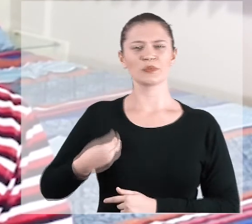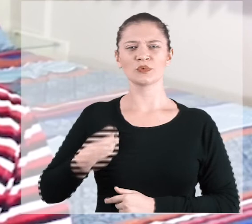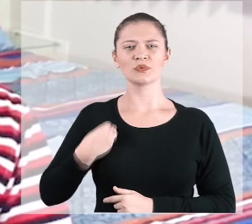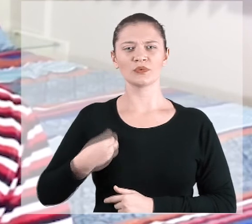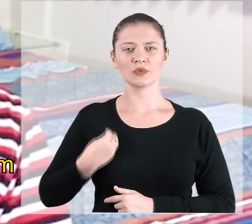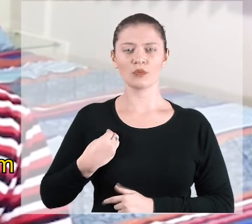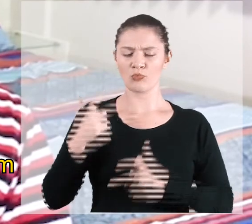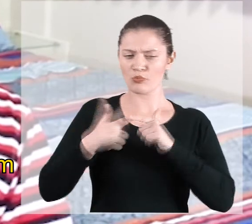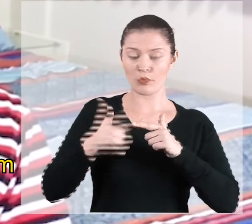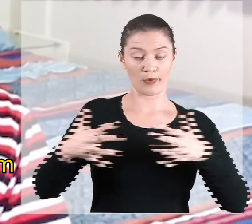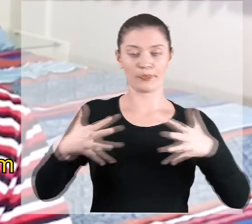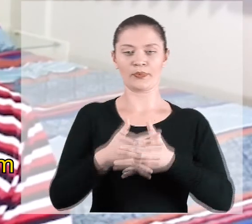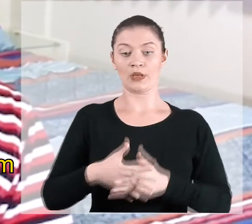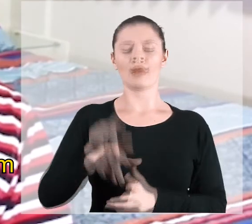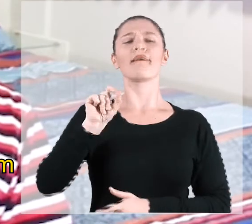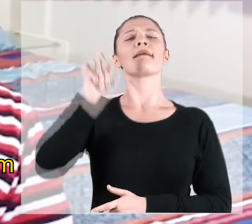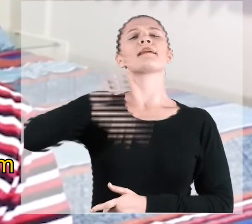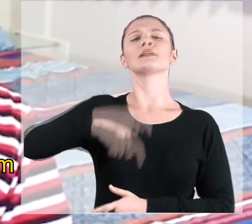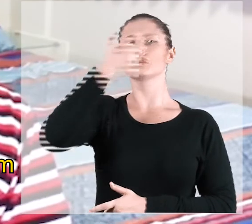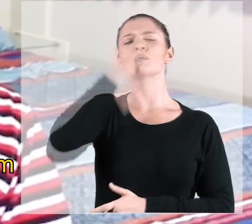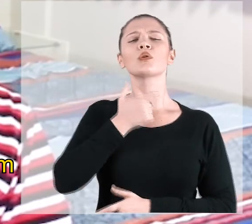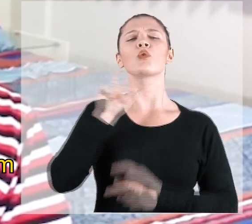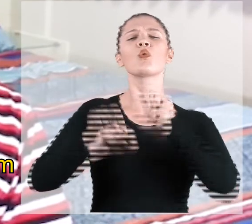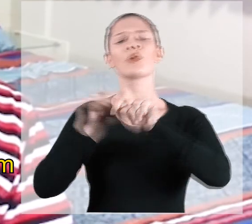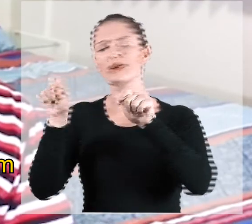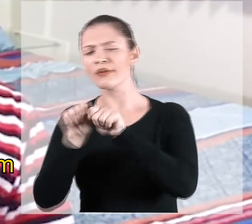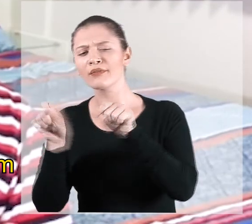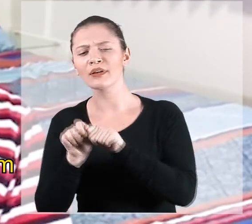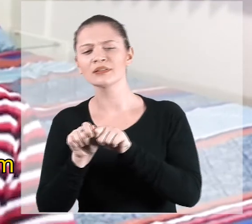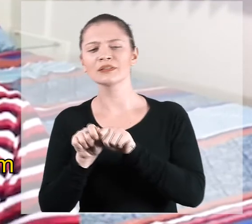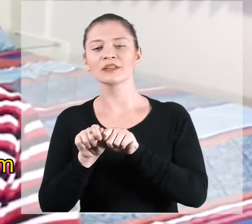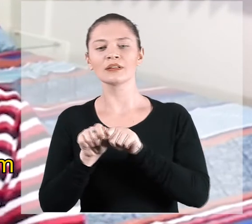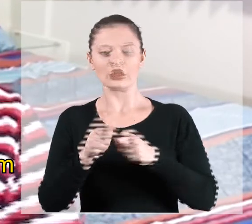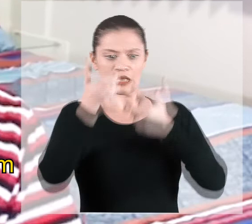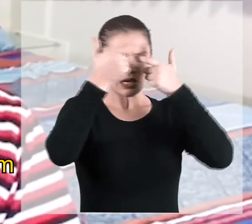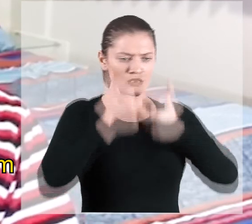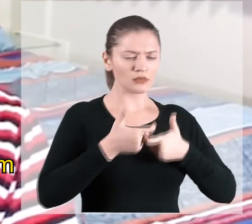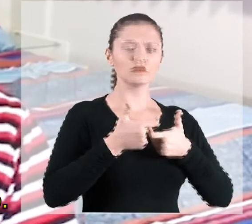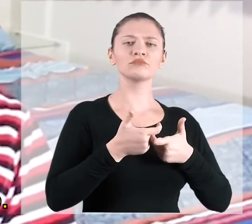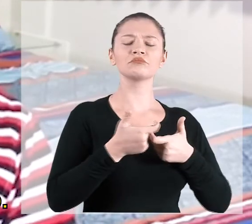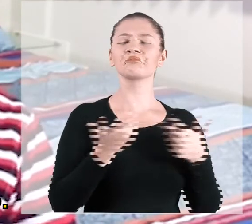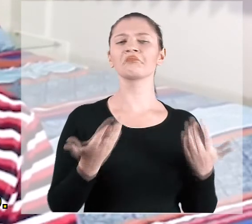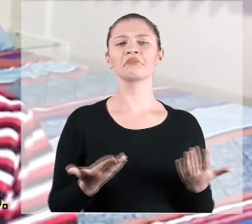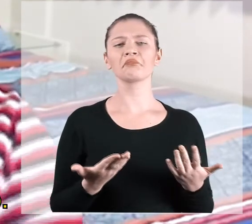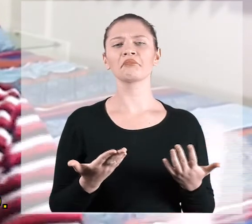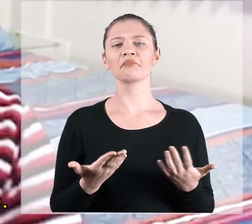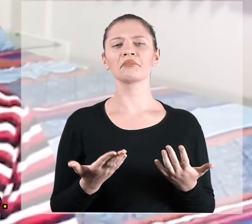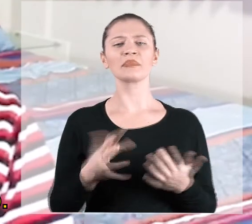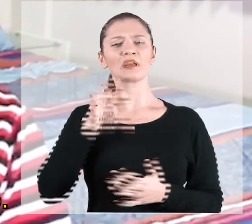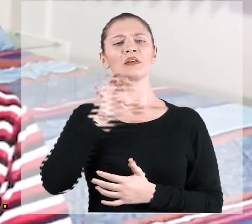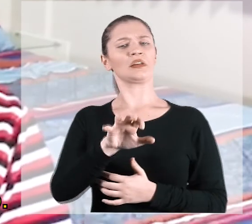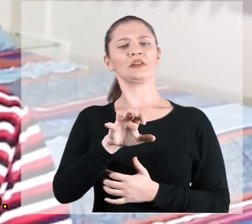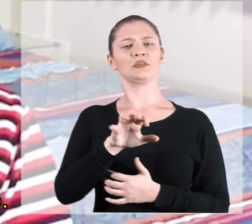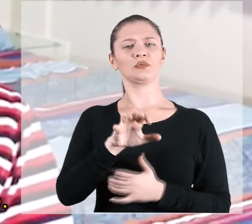meus conflitos, quem sou eu, né? O que fazer, quem sou, né? A partir de tudo isso, não, isso aqui não foi